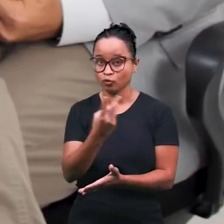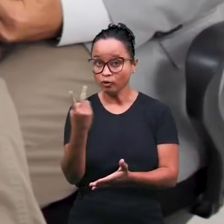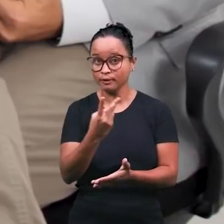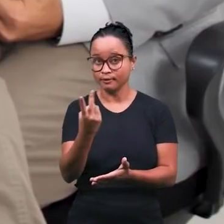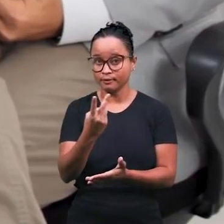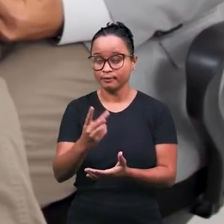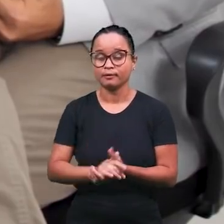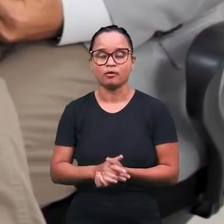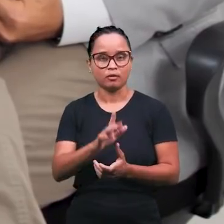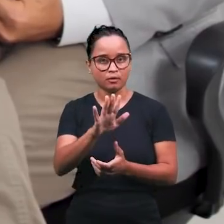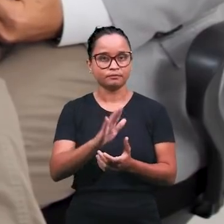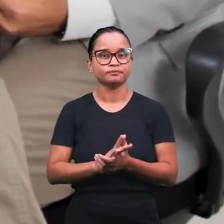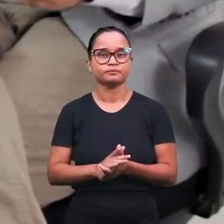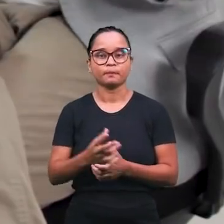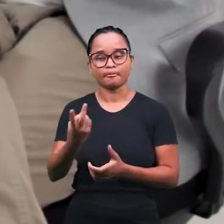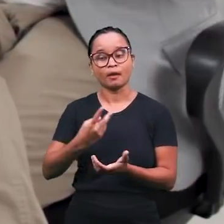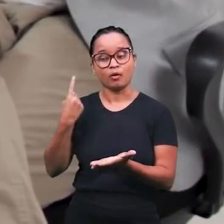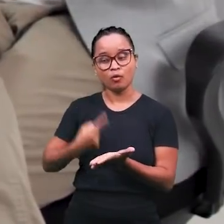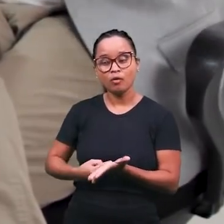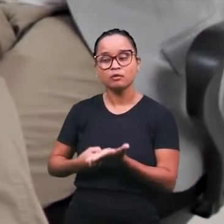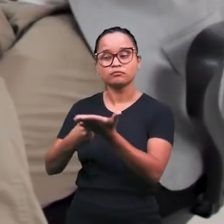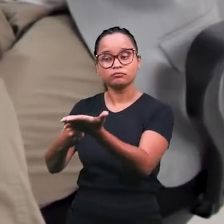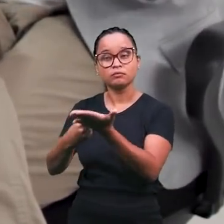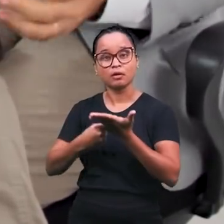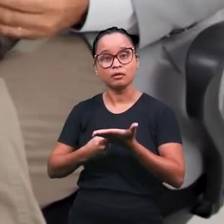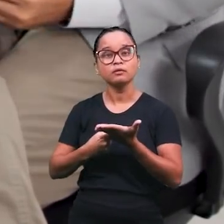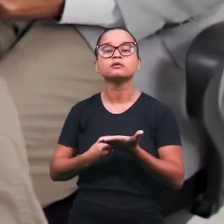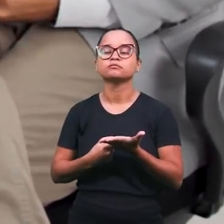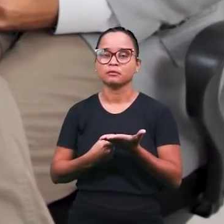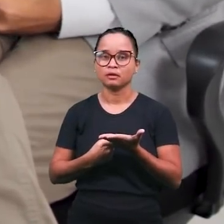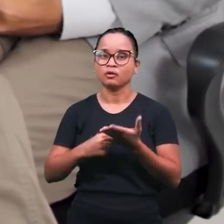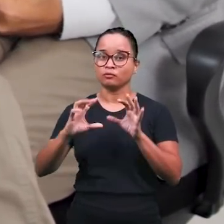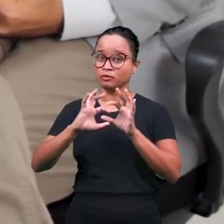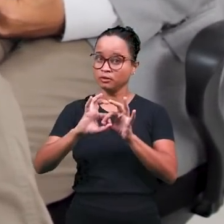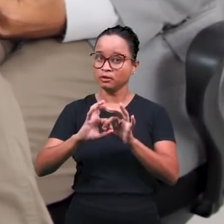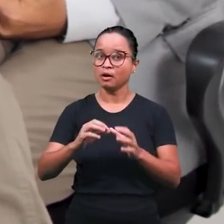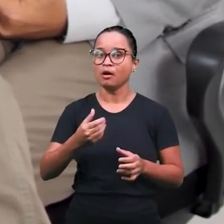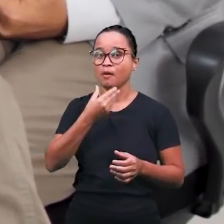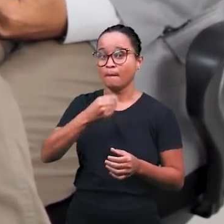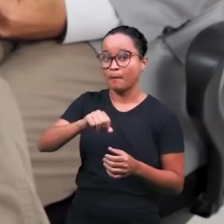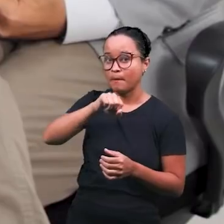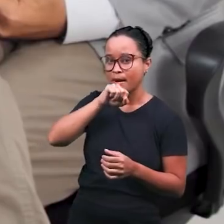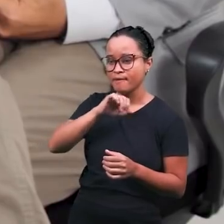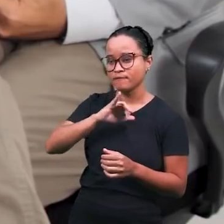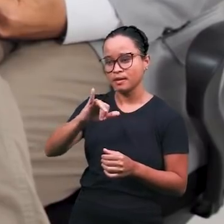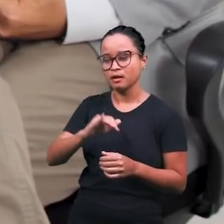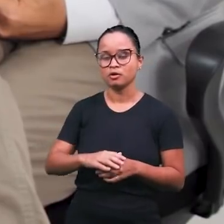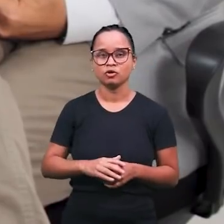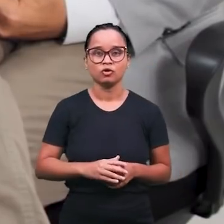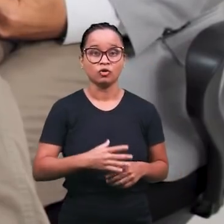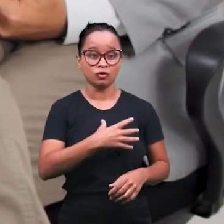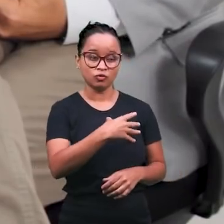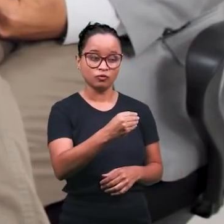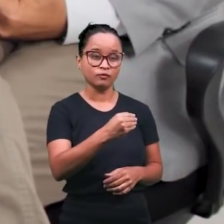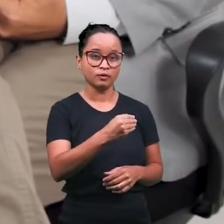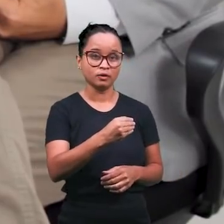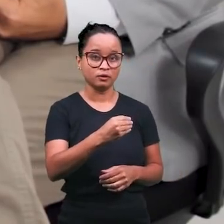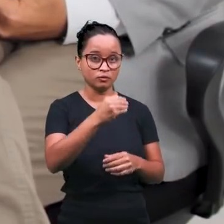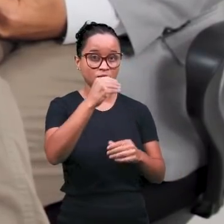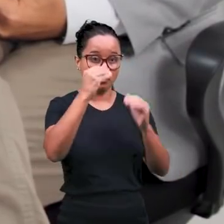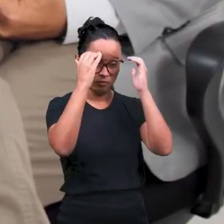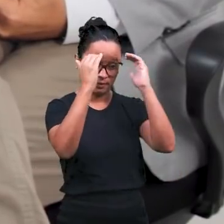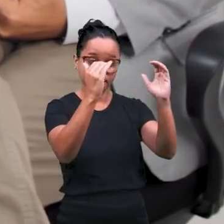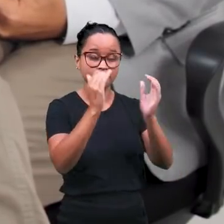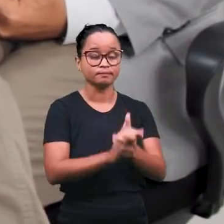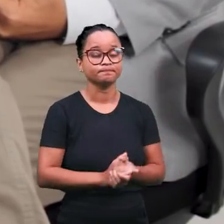bilateral. Sim. Não é? É um acordo. É um acordo, é uma aliança. Não é? É o pai falar e o filho